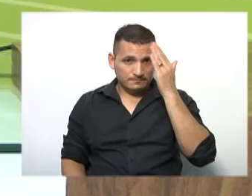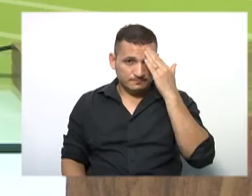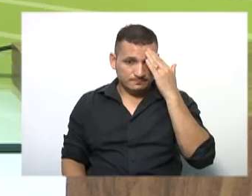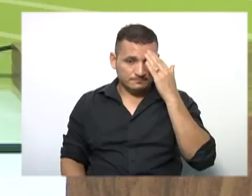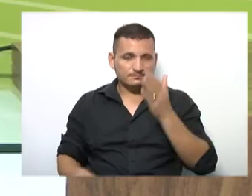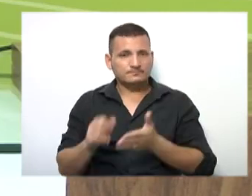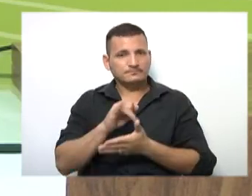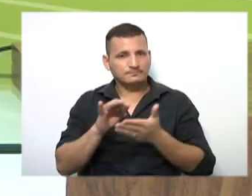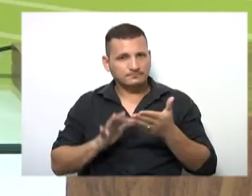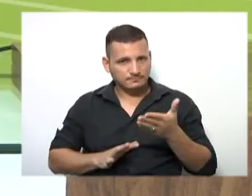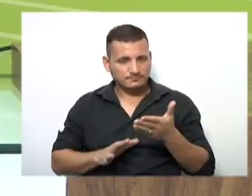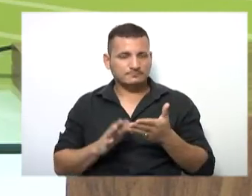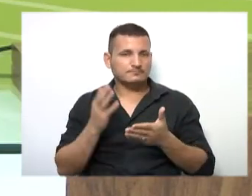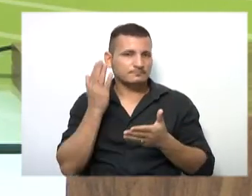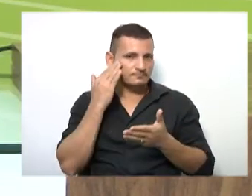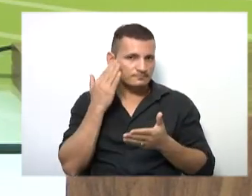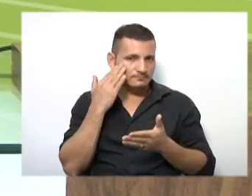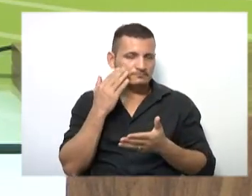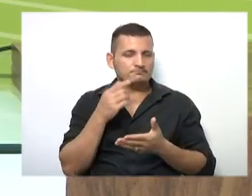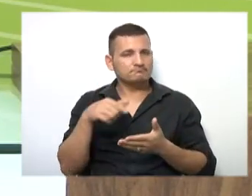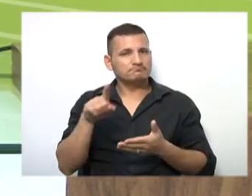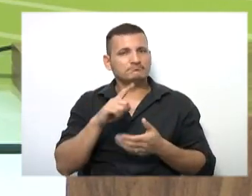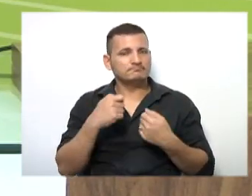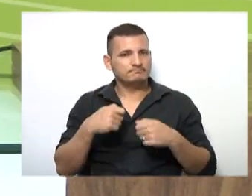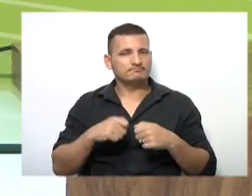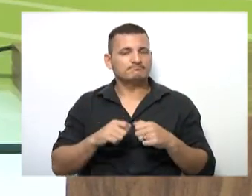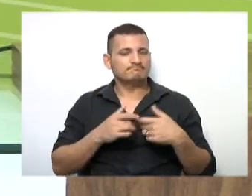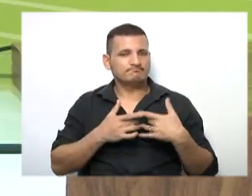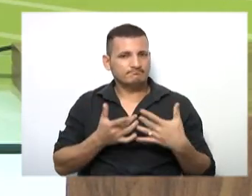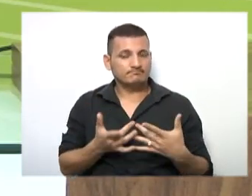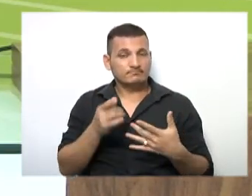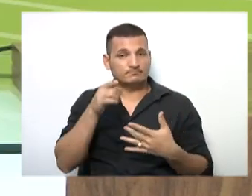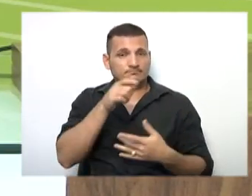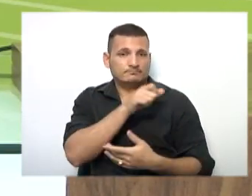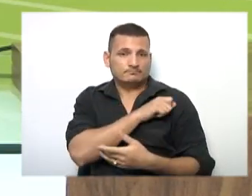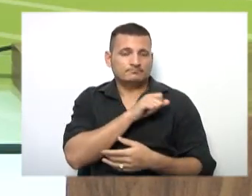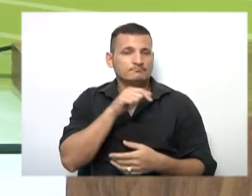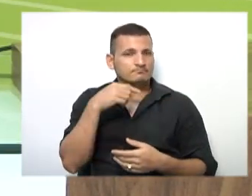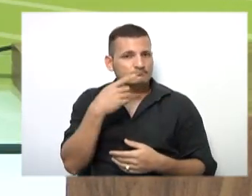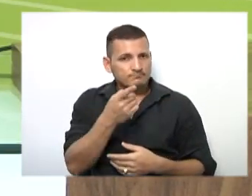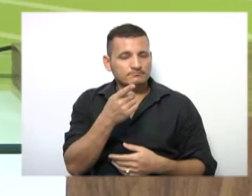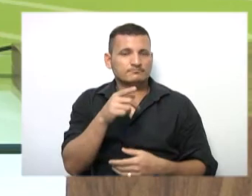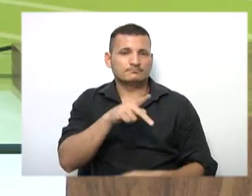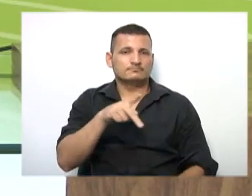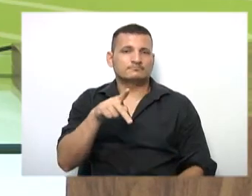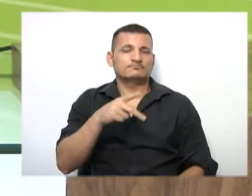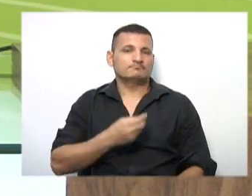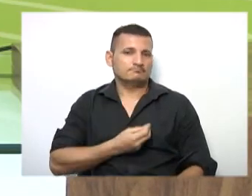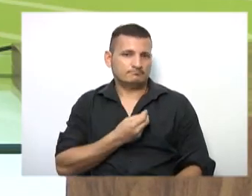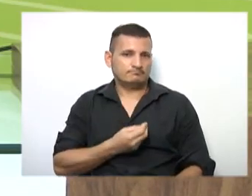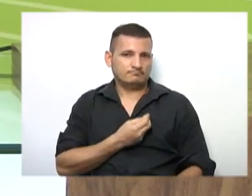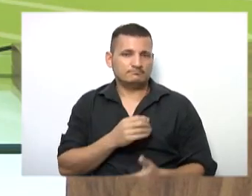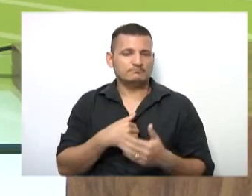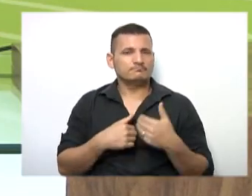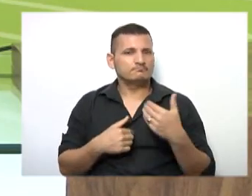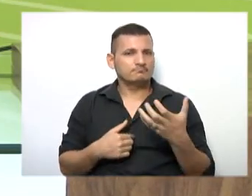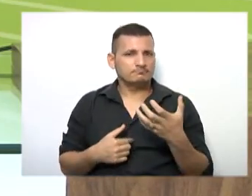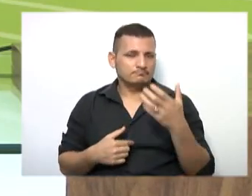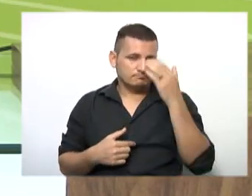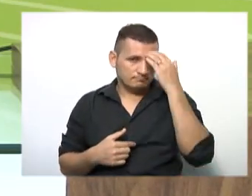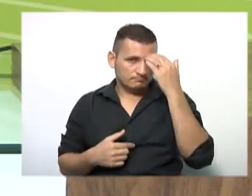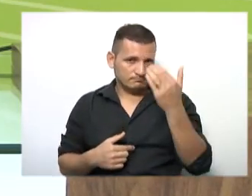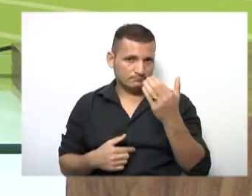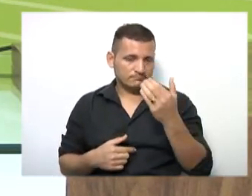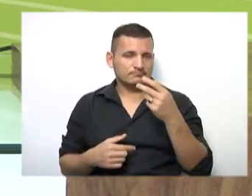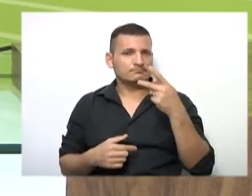muito de você. Você, aluno, também você, professor presencial. Eu gostaria primeiramente de agradecer imensamente o